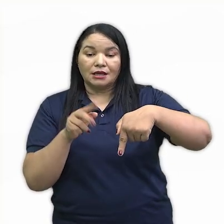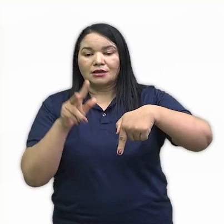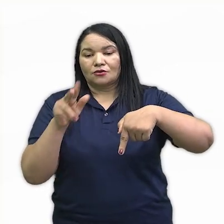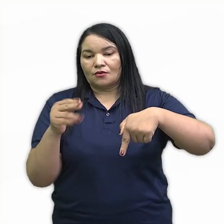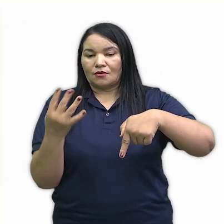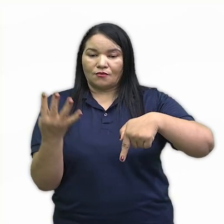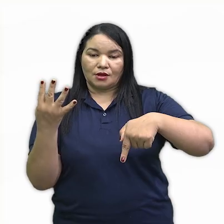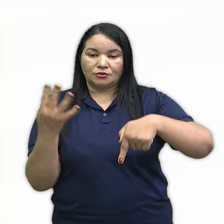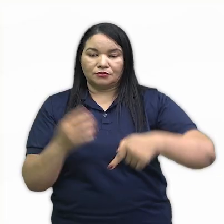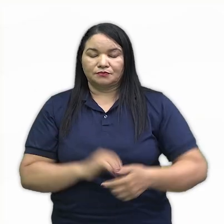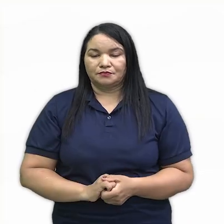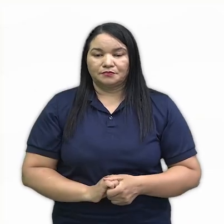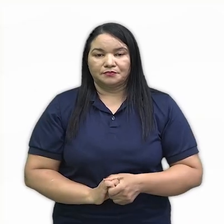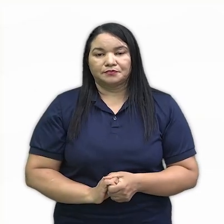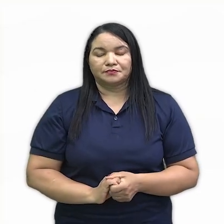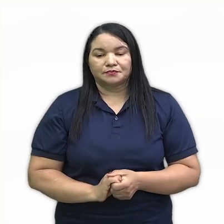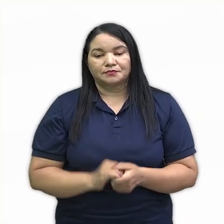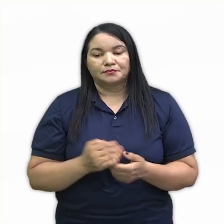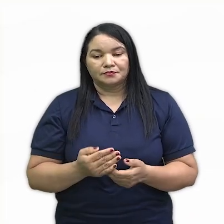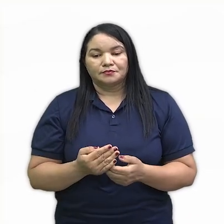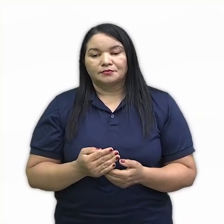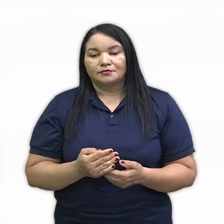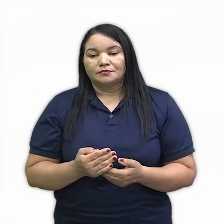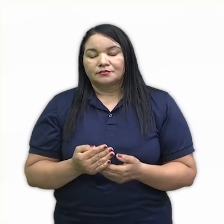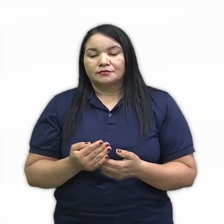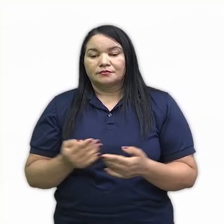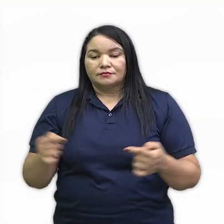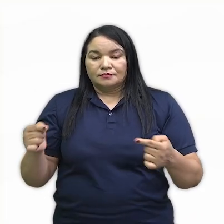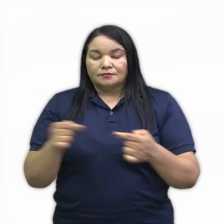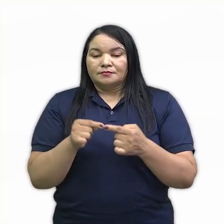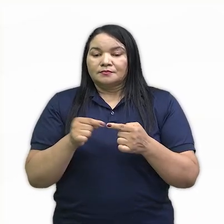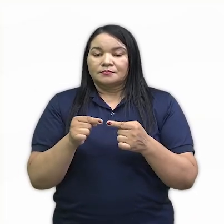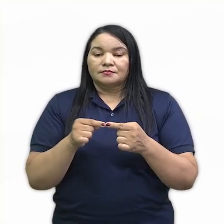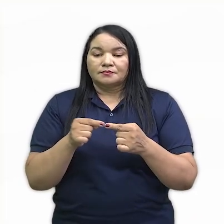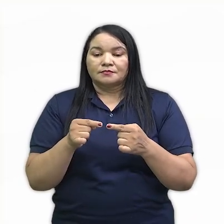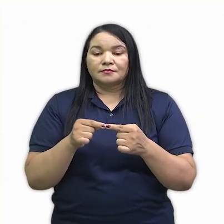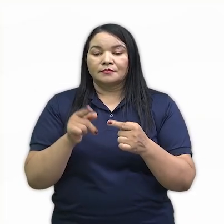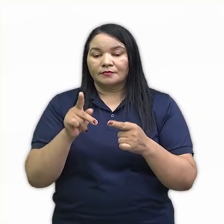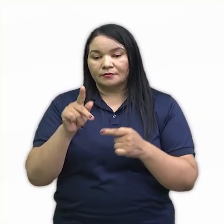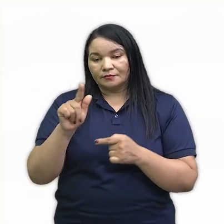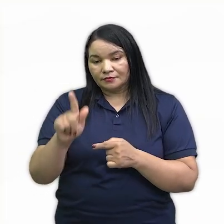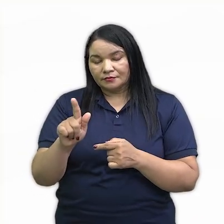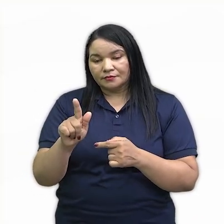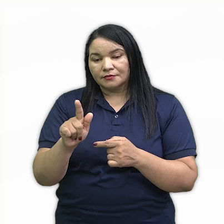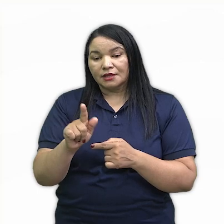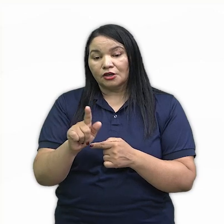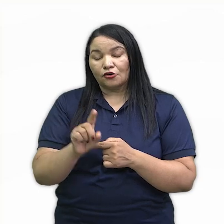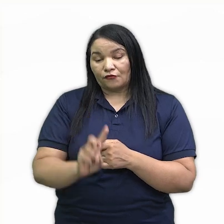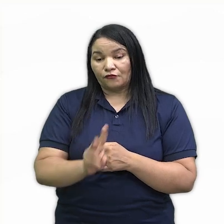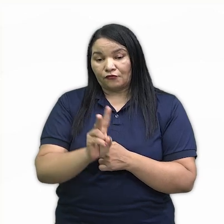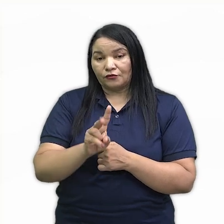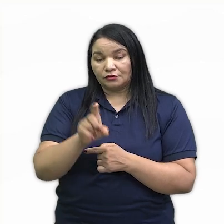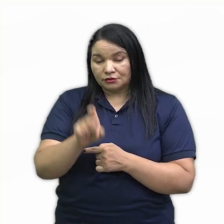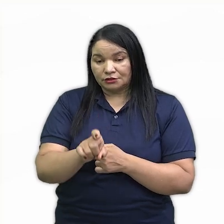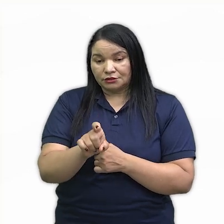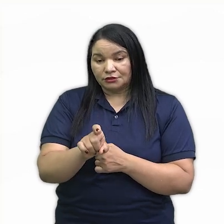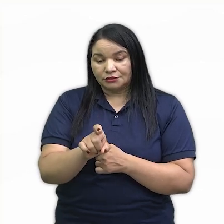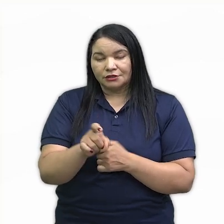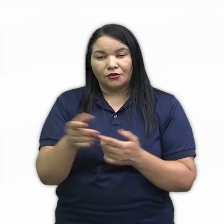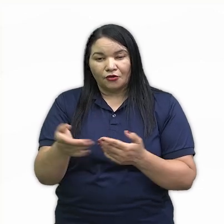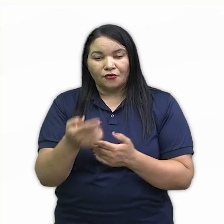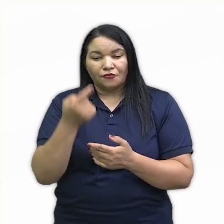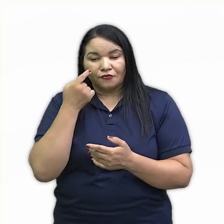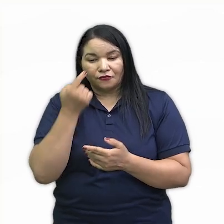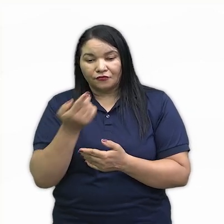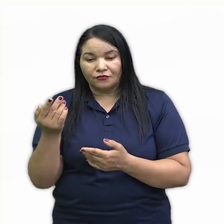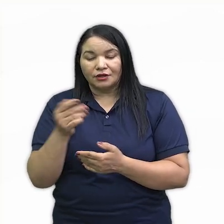4. Tá? Dessa forma, então, a gente obtém o valor de x e a gente confere,